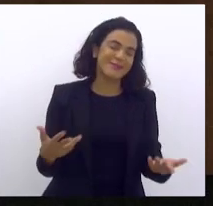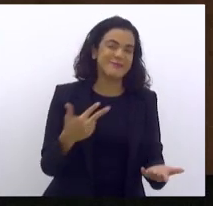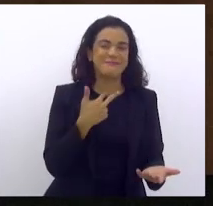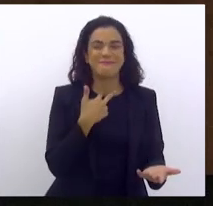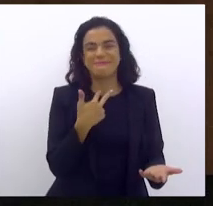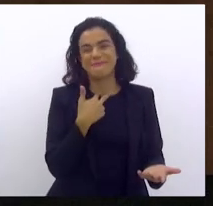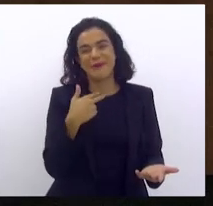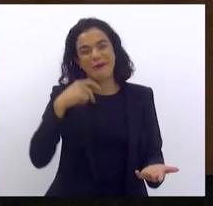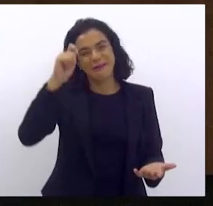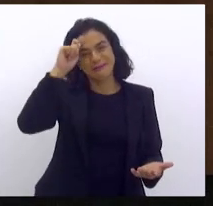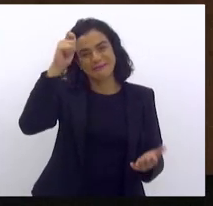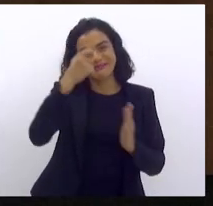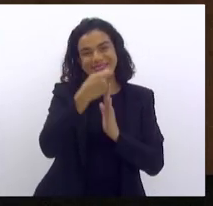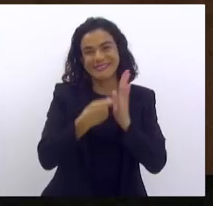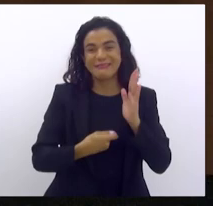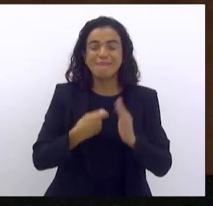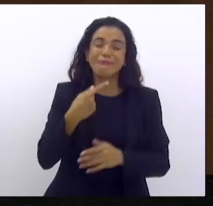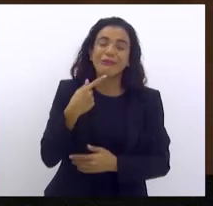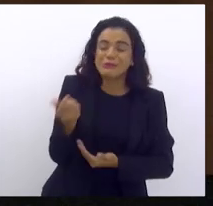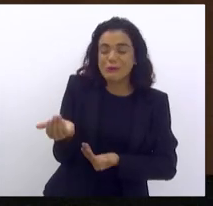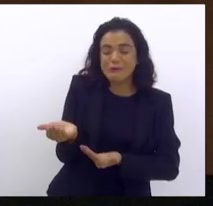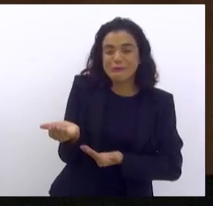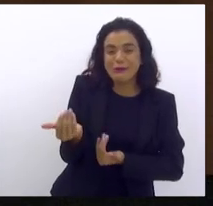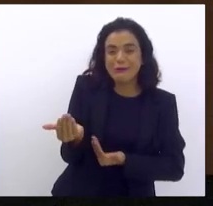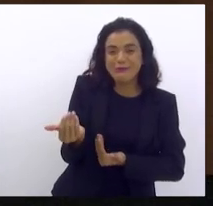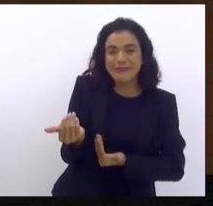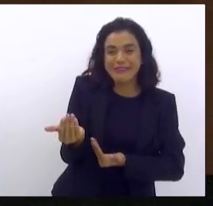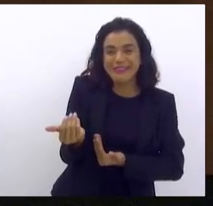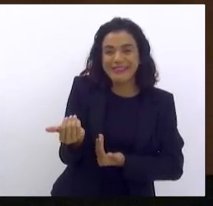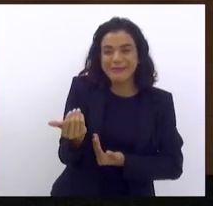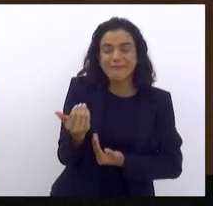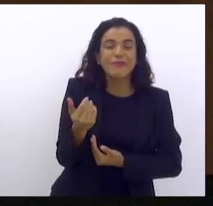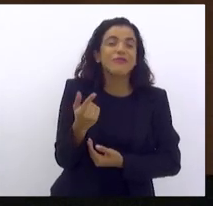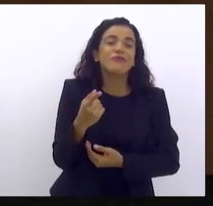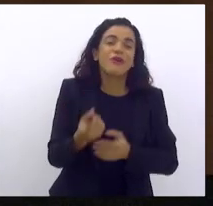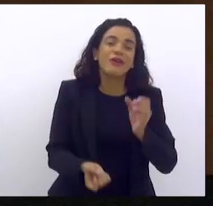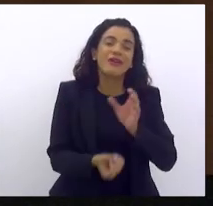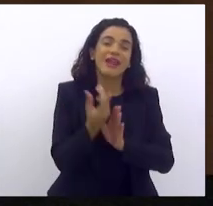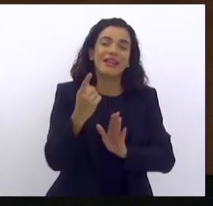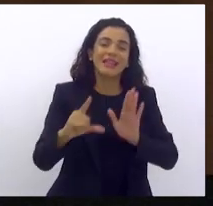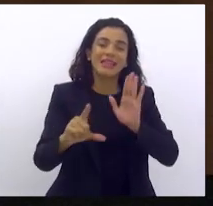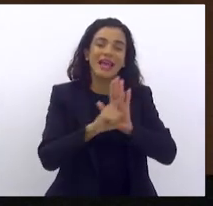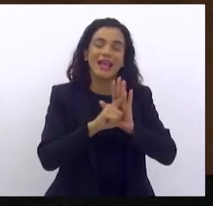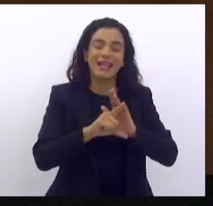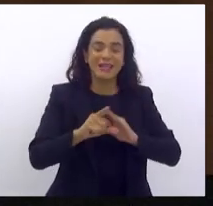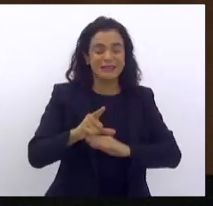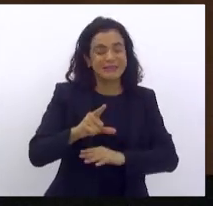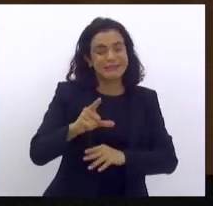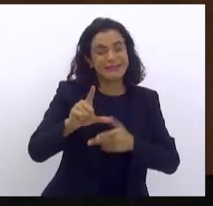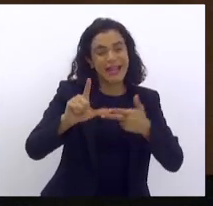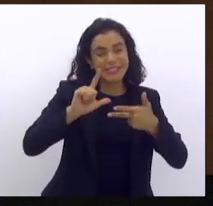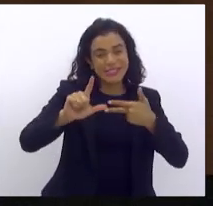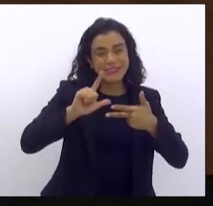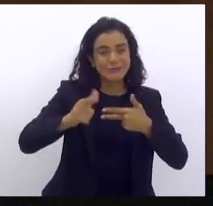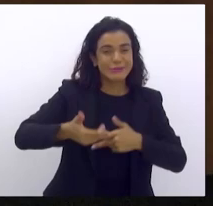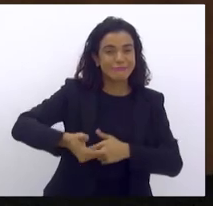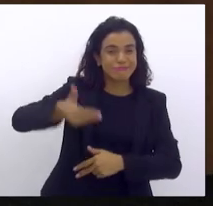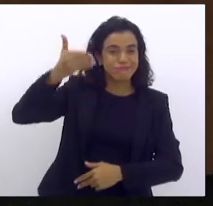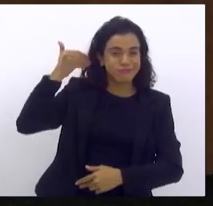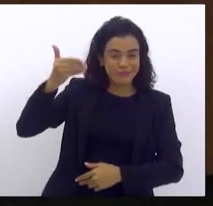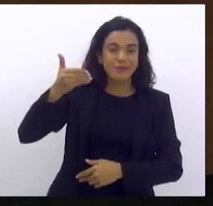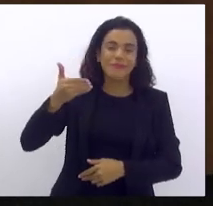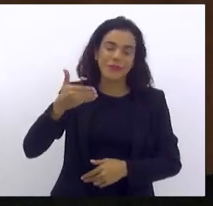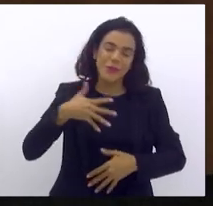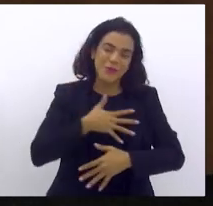ser coautor porque eu sou calouro. Foi feita na legislatura passada. Mas eu quero dar os parabéns mesmo e sou